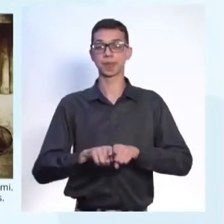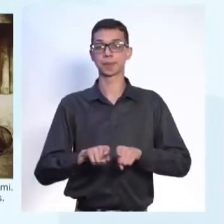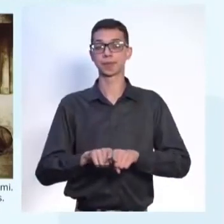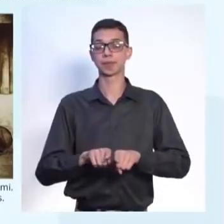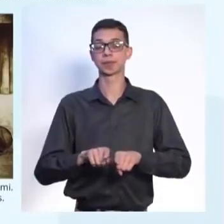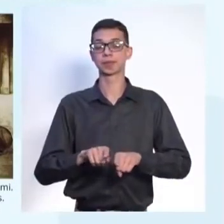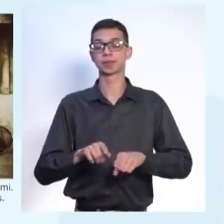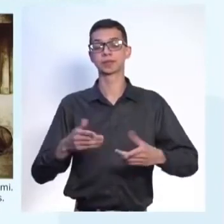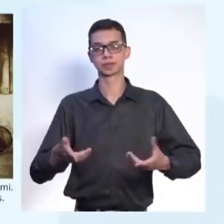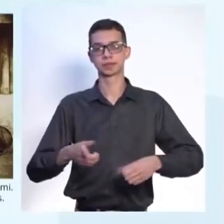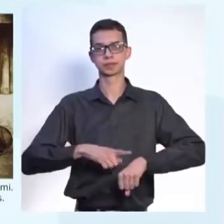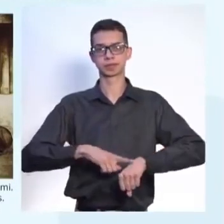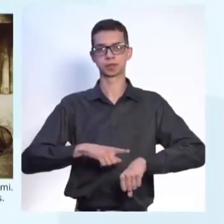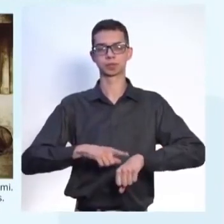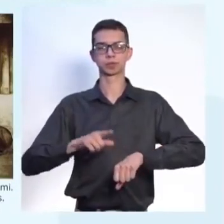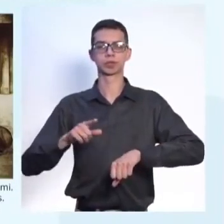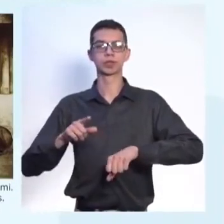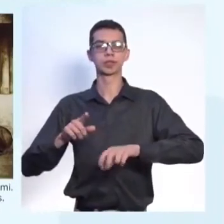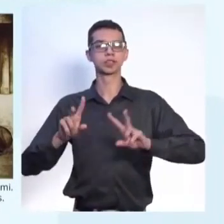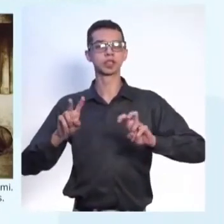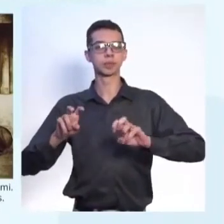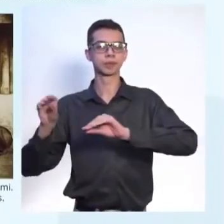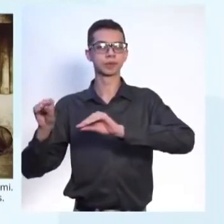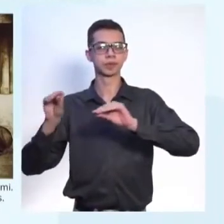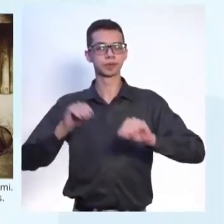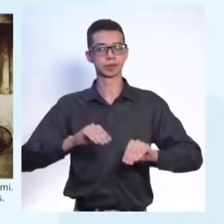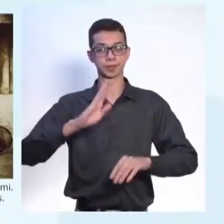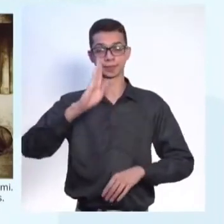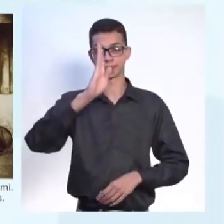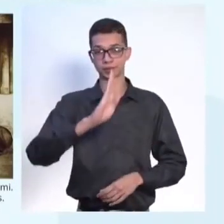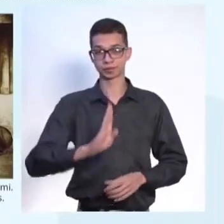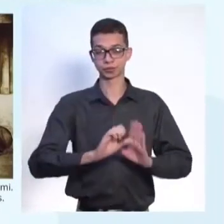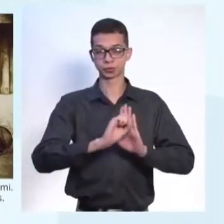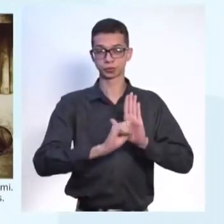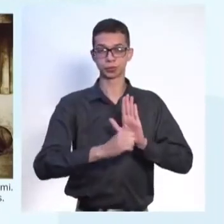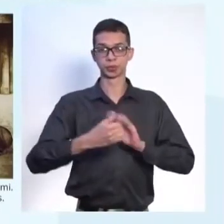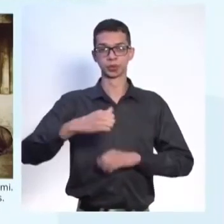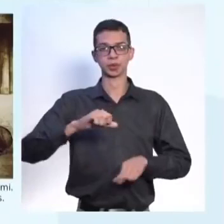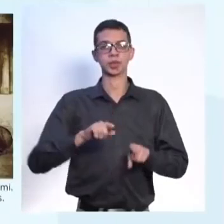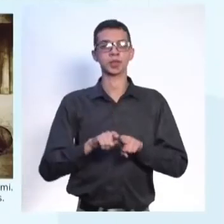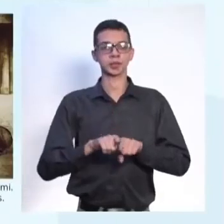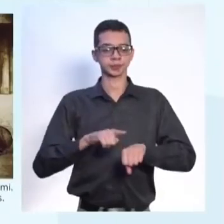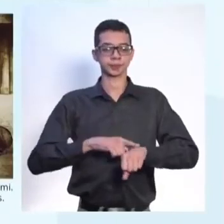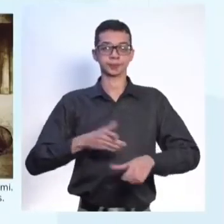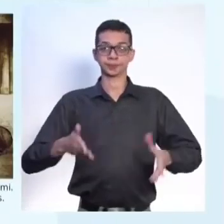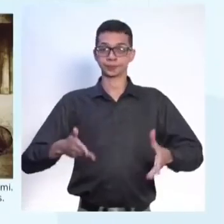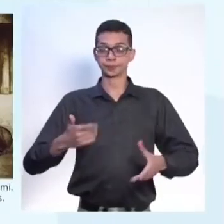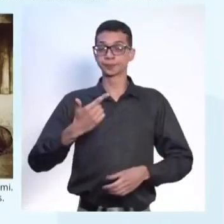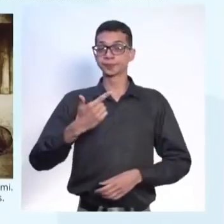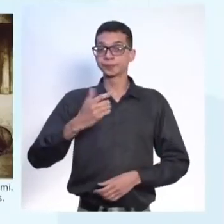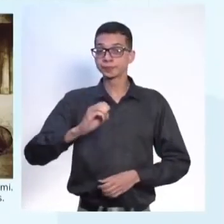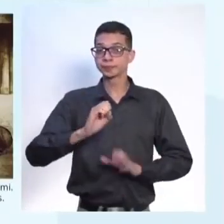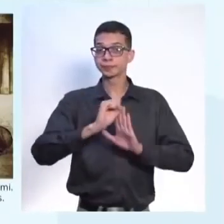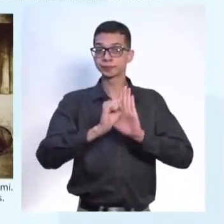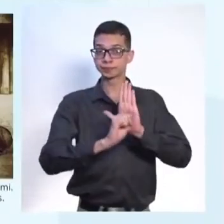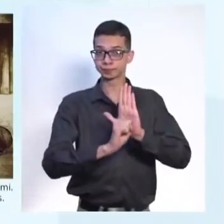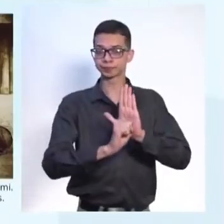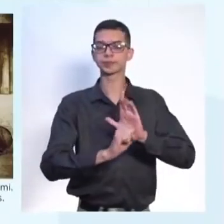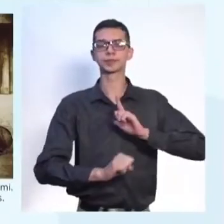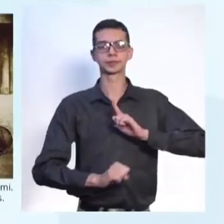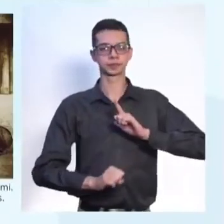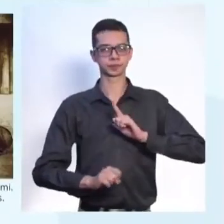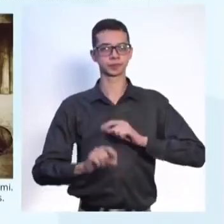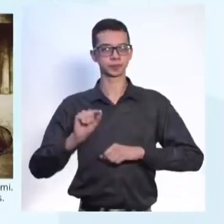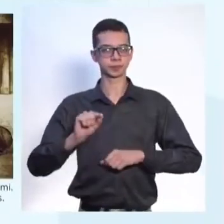no Brasil no final do século XIX e durante o século XX teve várias etapas. Teremos a